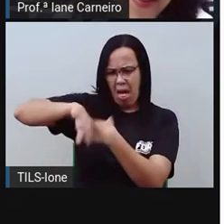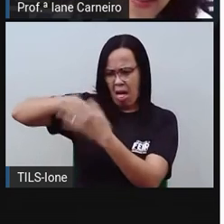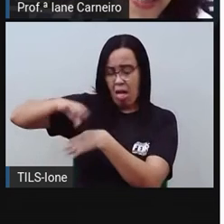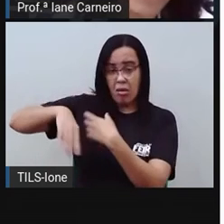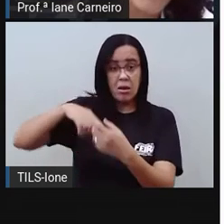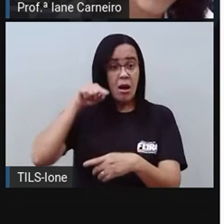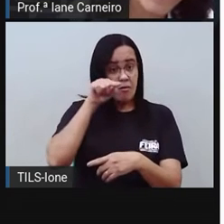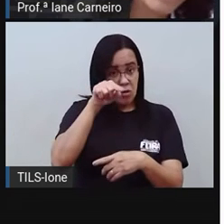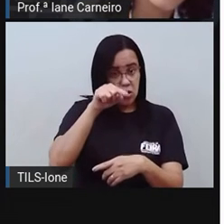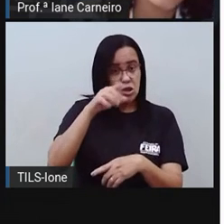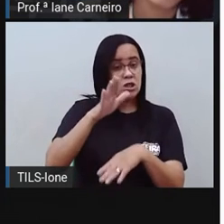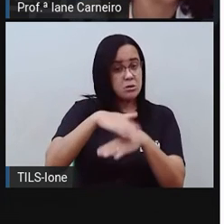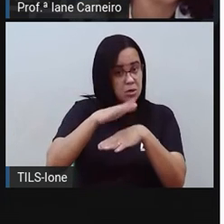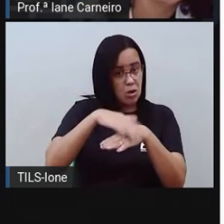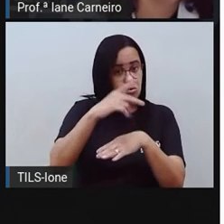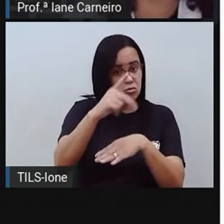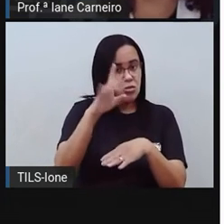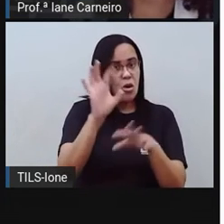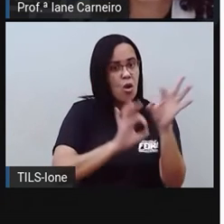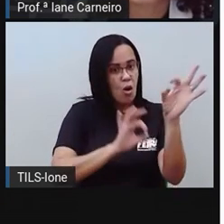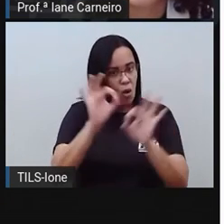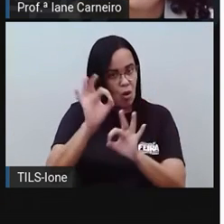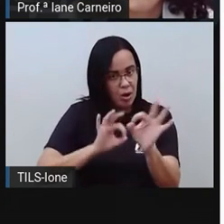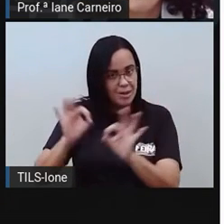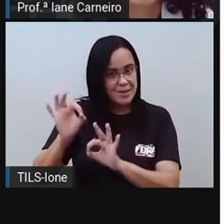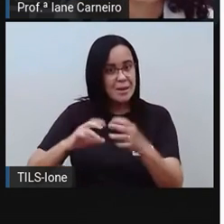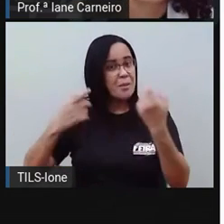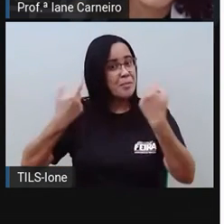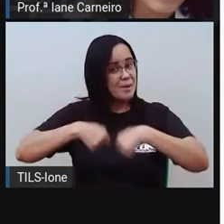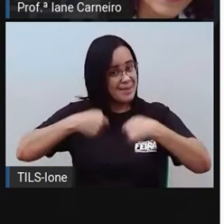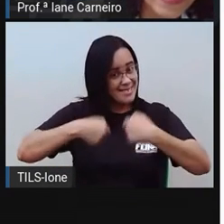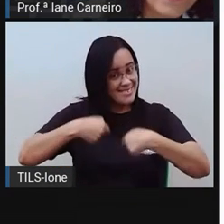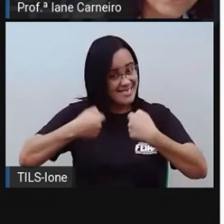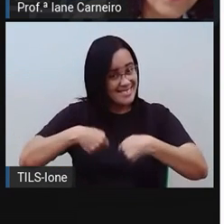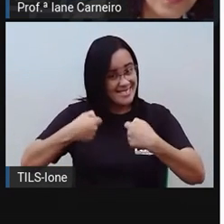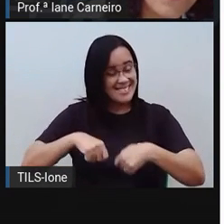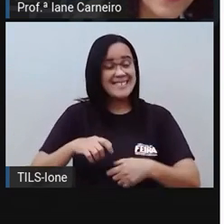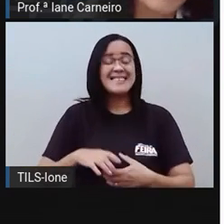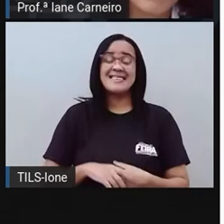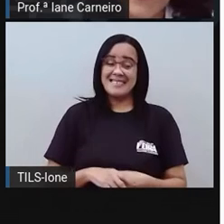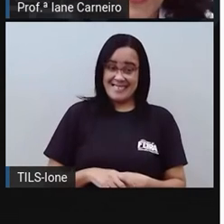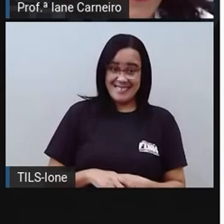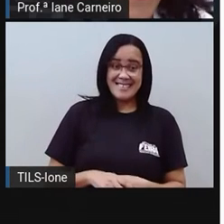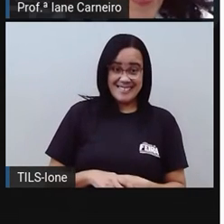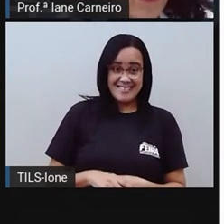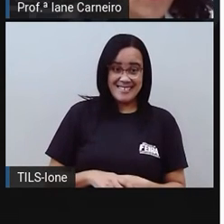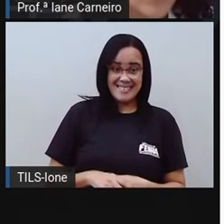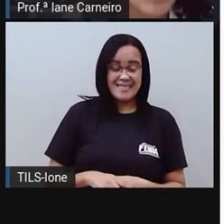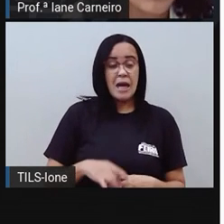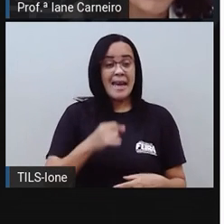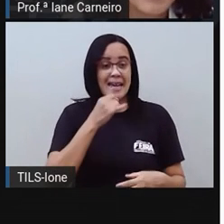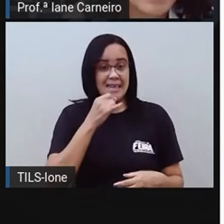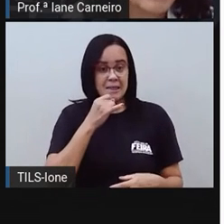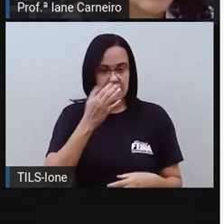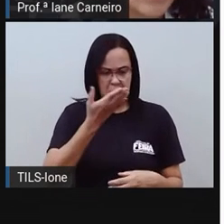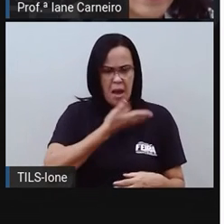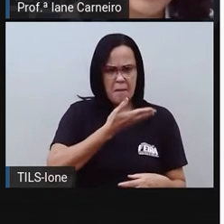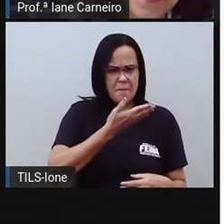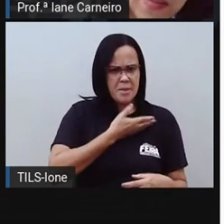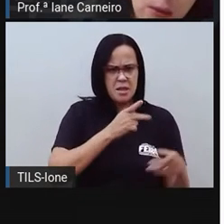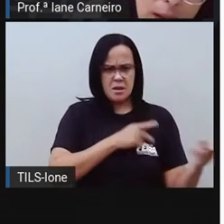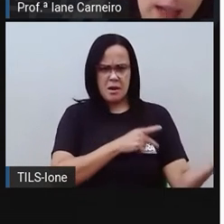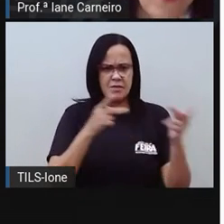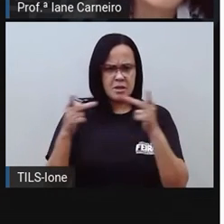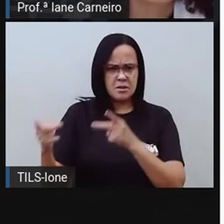arrumar, né? Colocar no lugar. Então, se você foi na casa de sua amiga, tirou um brinquedo do lugar,